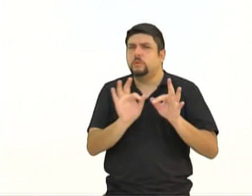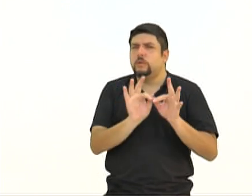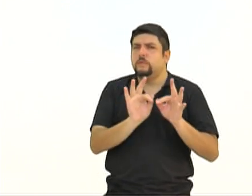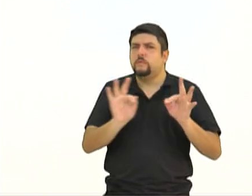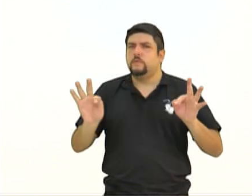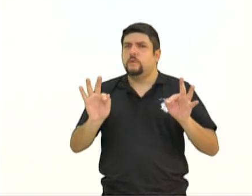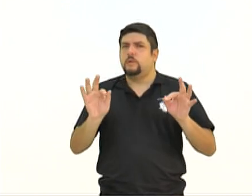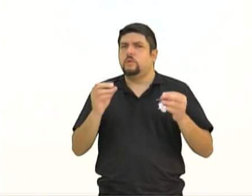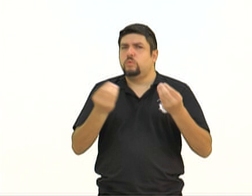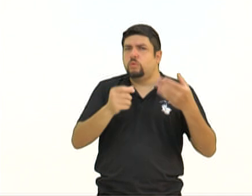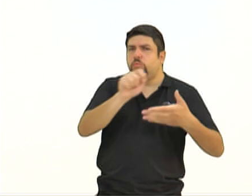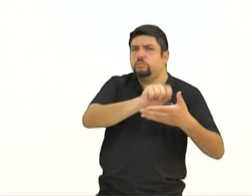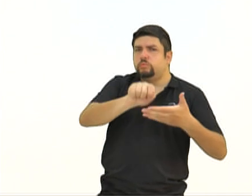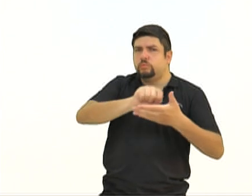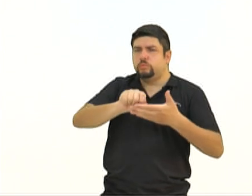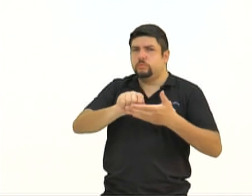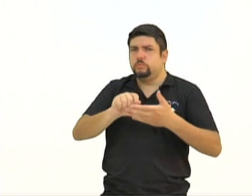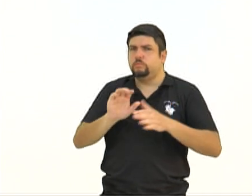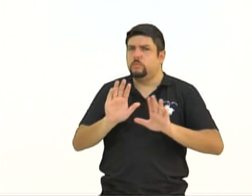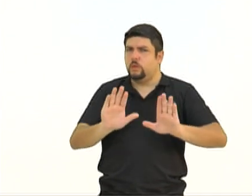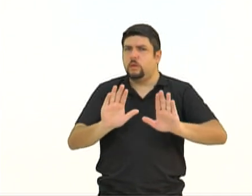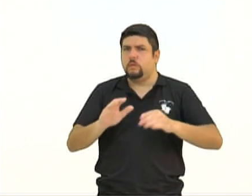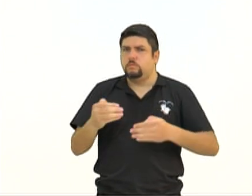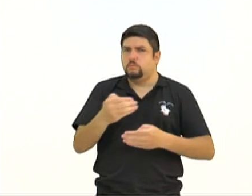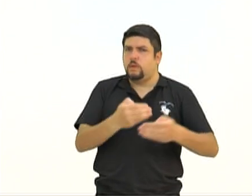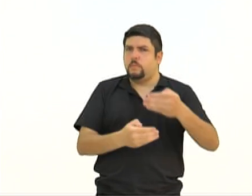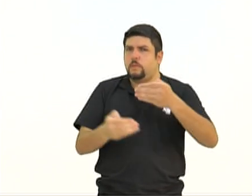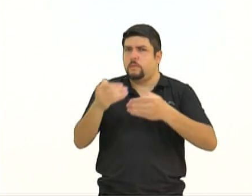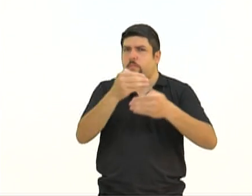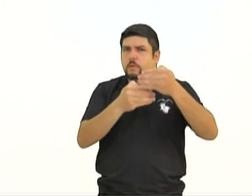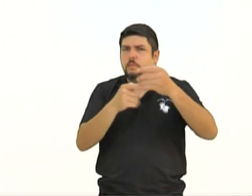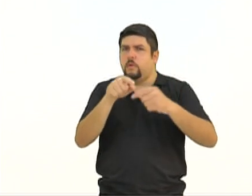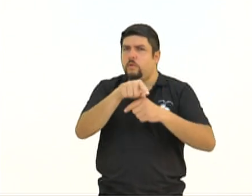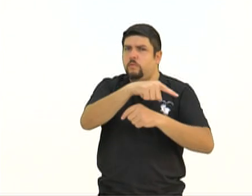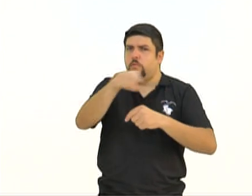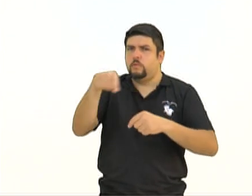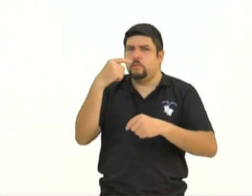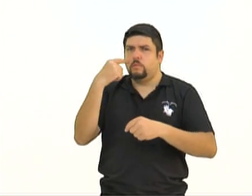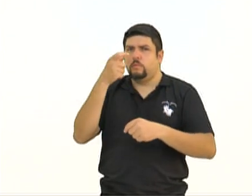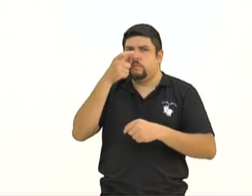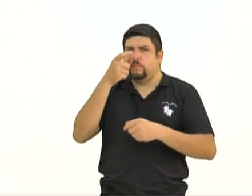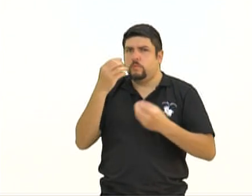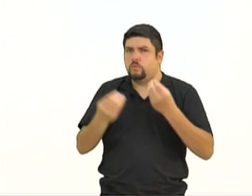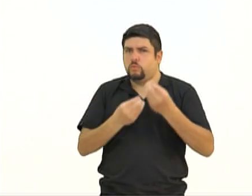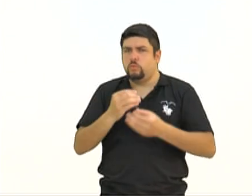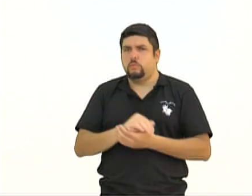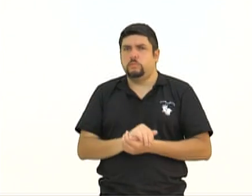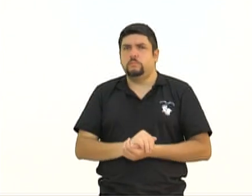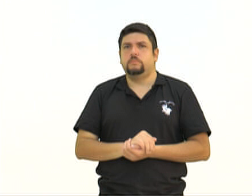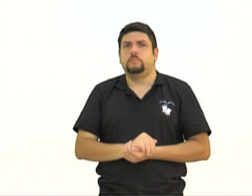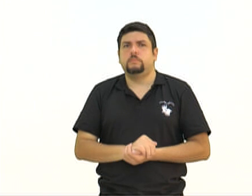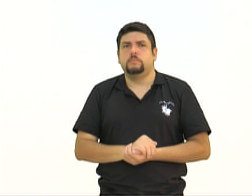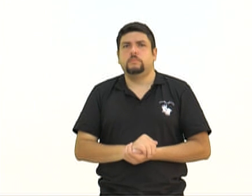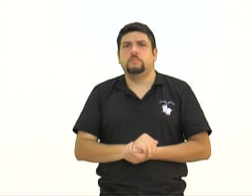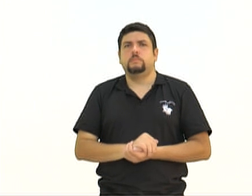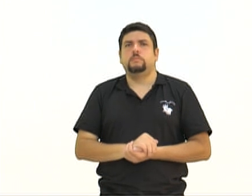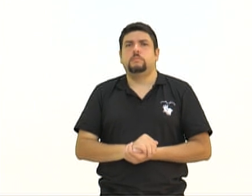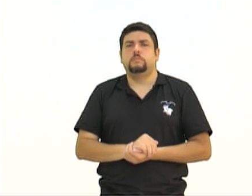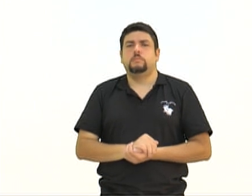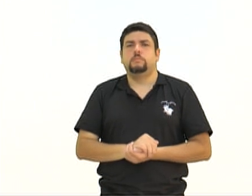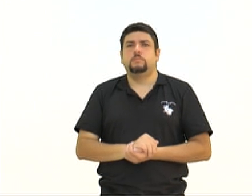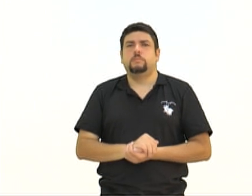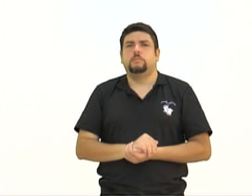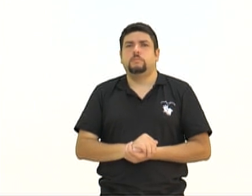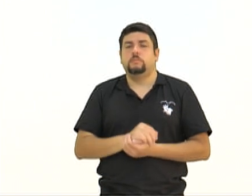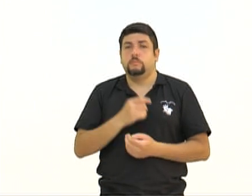trata, né? Nos próximos slides vocês irão ver do que se trata essas outras possibilidades, ok? Então vamos começar. Bom,